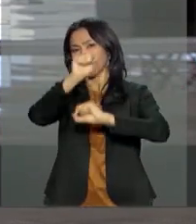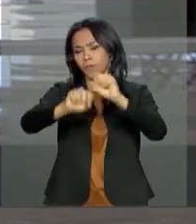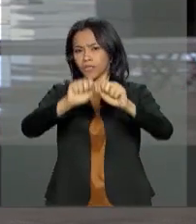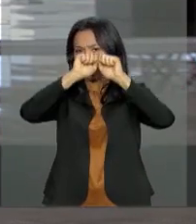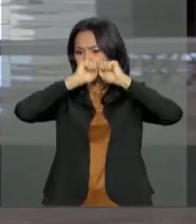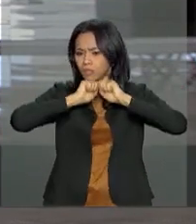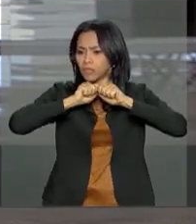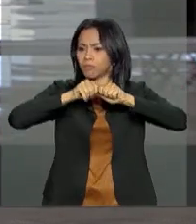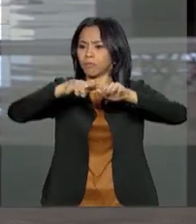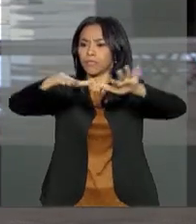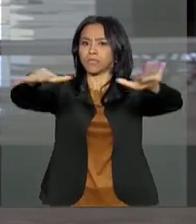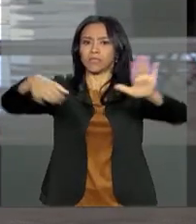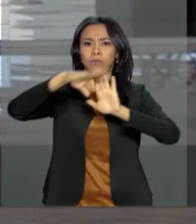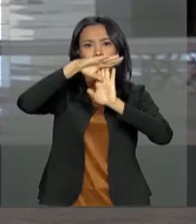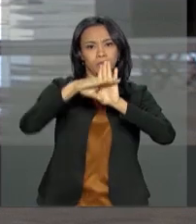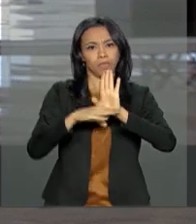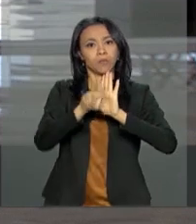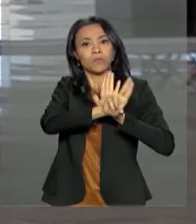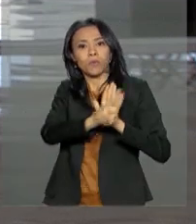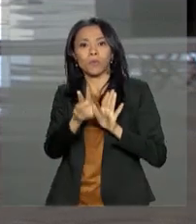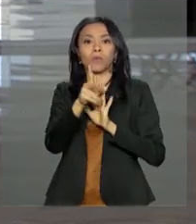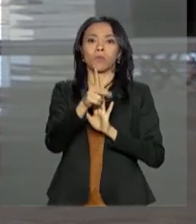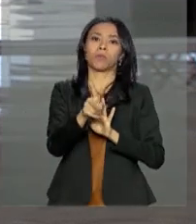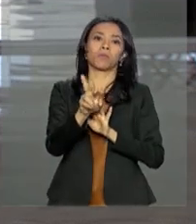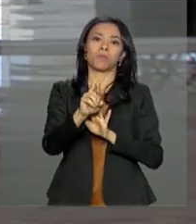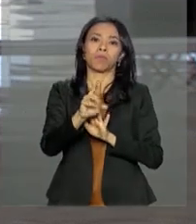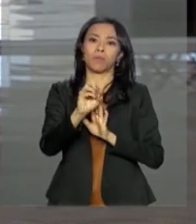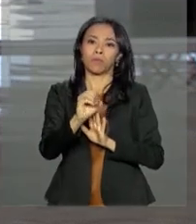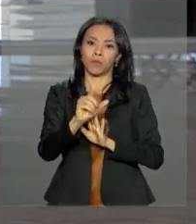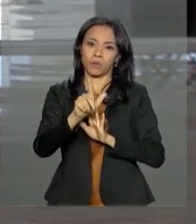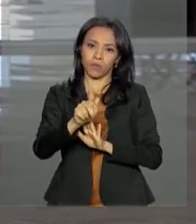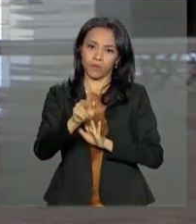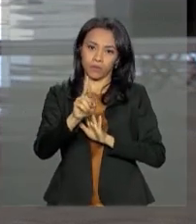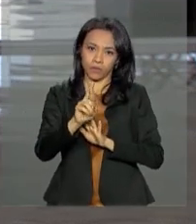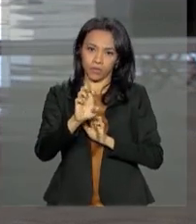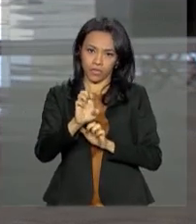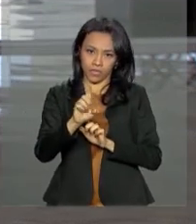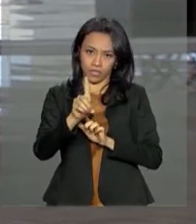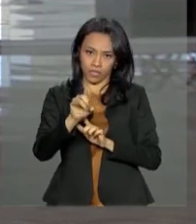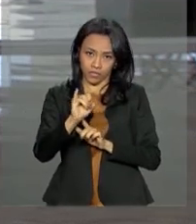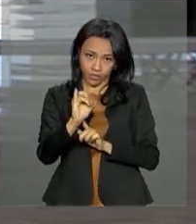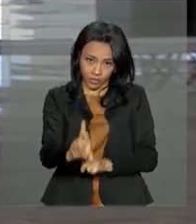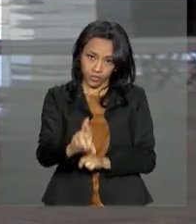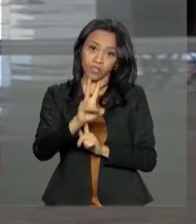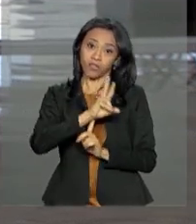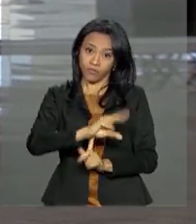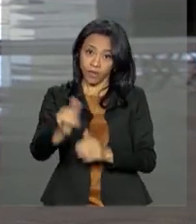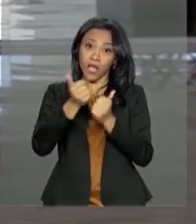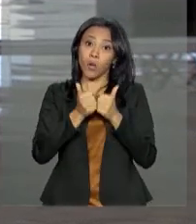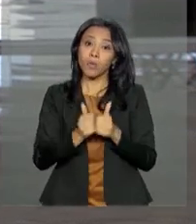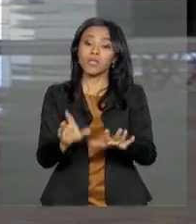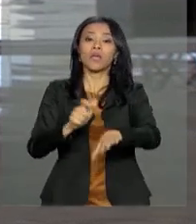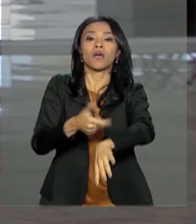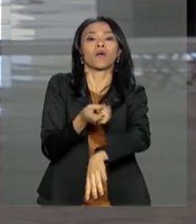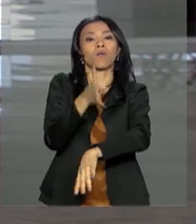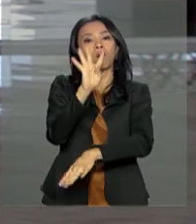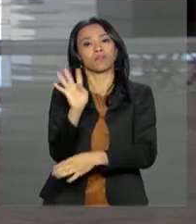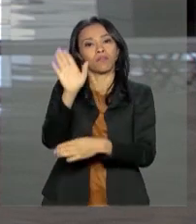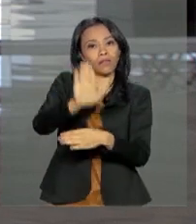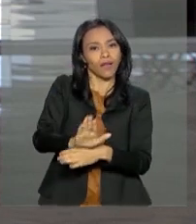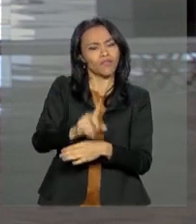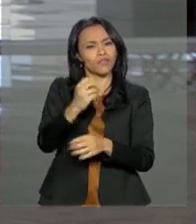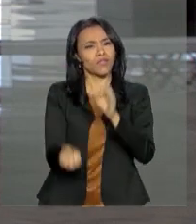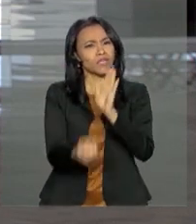plano progredir aqui no palácio do planalto que está prevista para começar por volta das 4 horas da tarde o programa foi criado